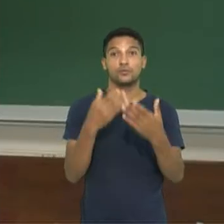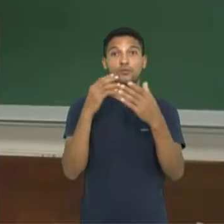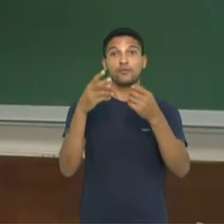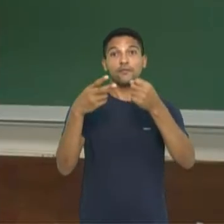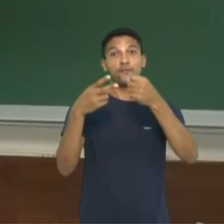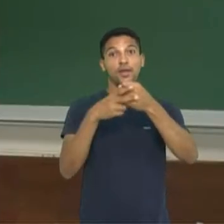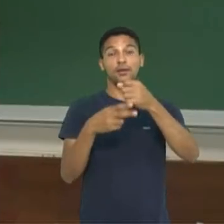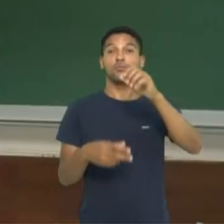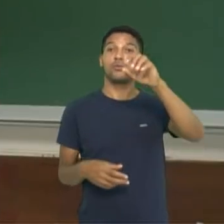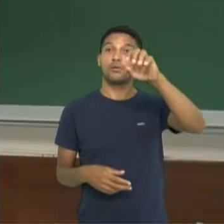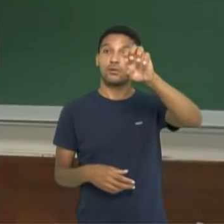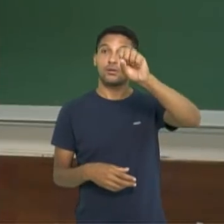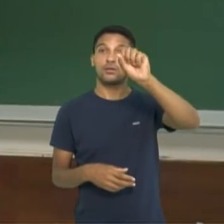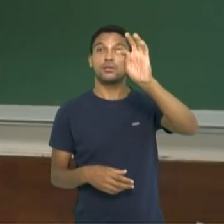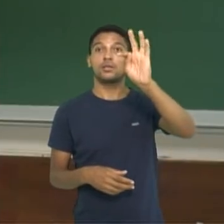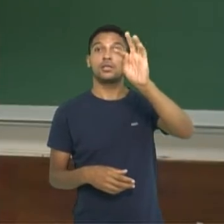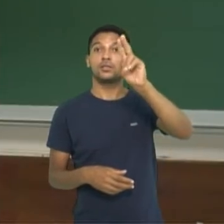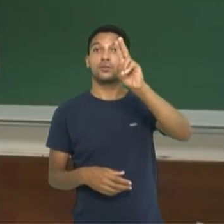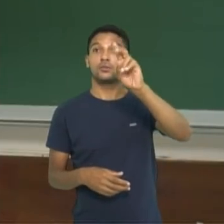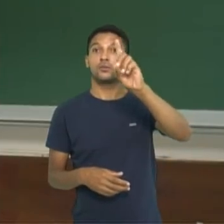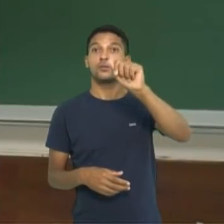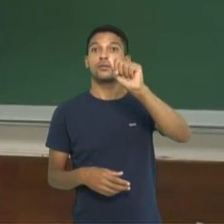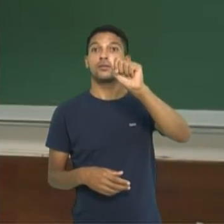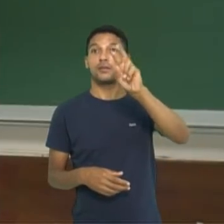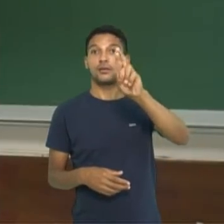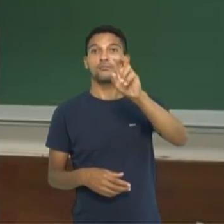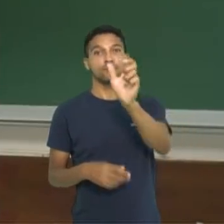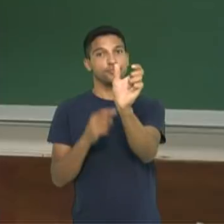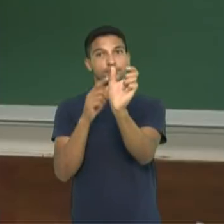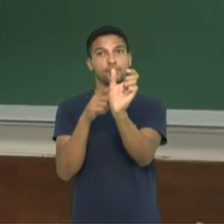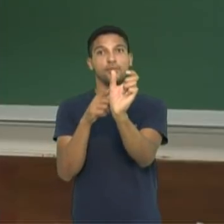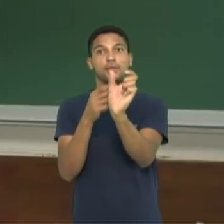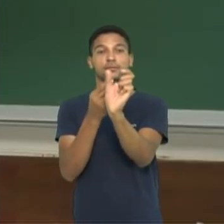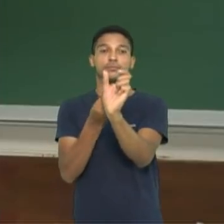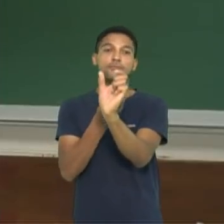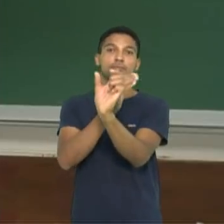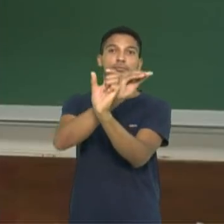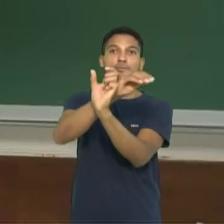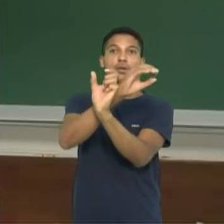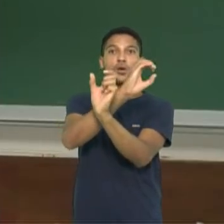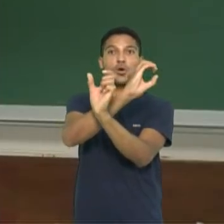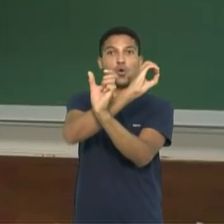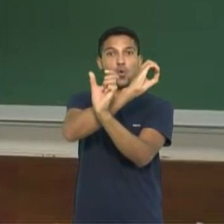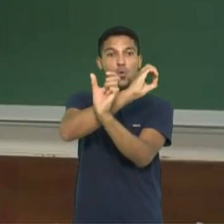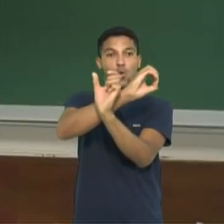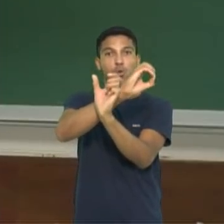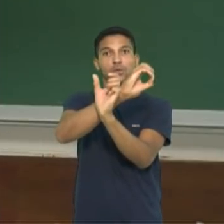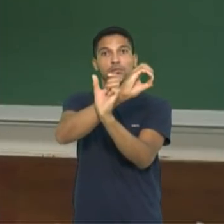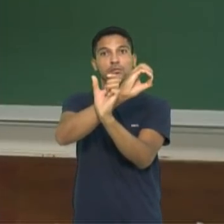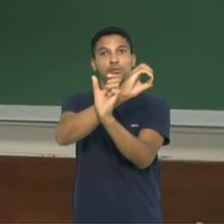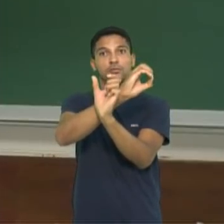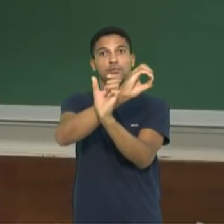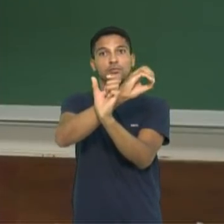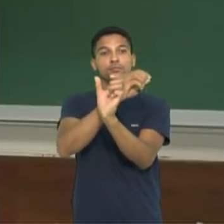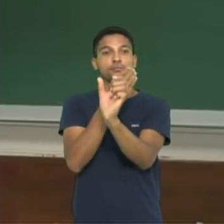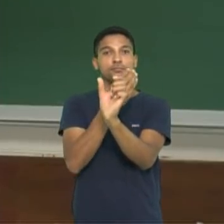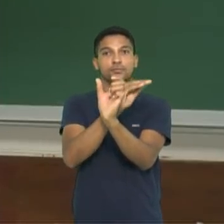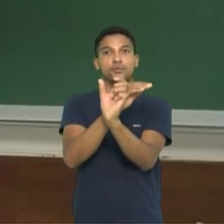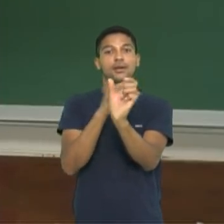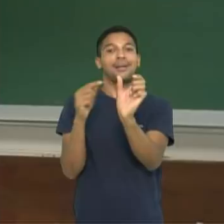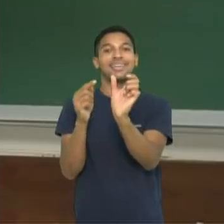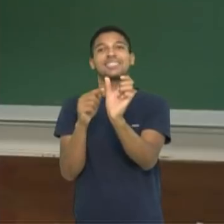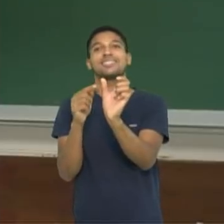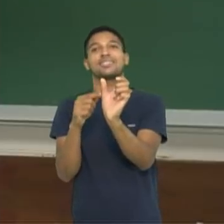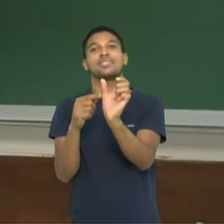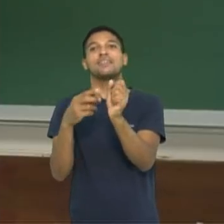seja derivada de um verbo, né, uma flexão verbal ali, mas se eu coloquei o ou a, eu tenho que essa palavra deixa de ser verbo e